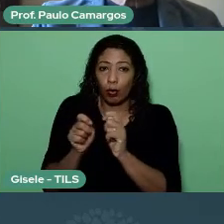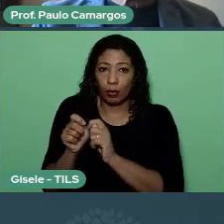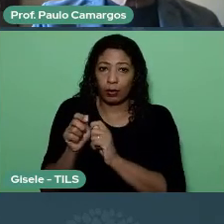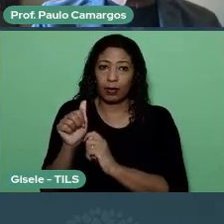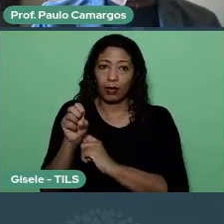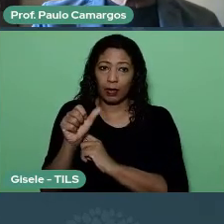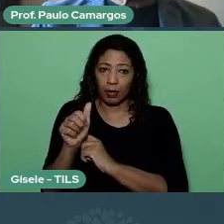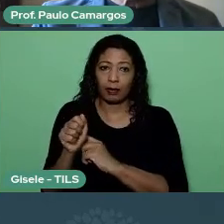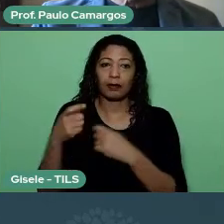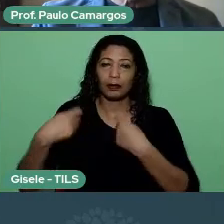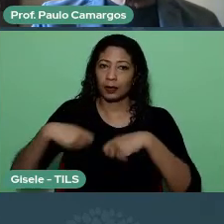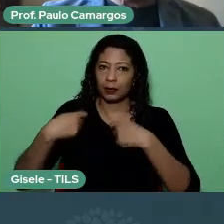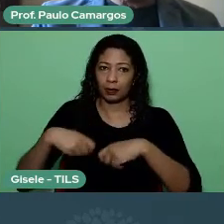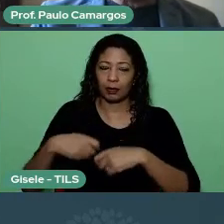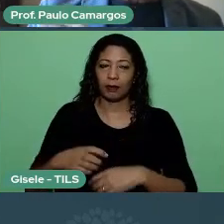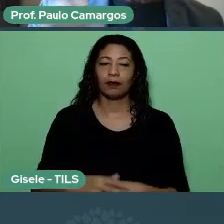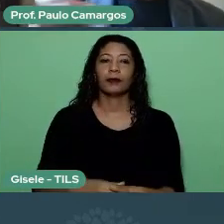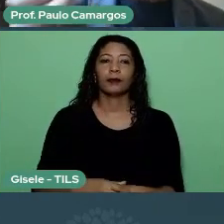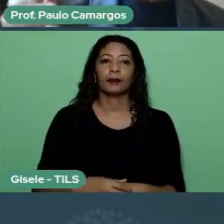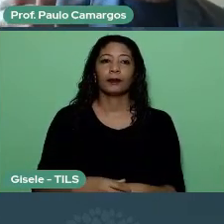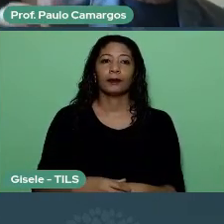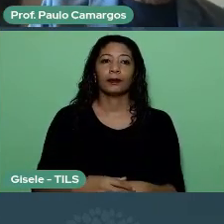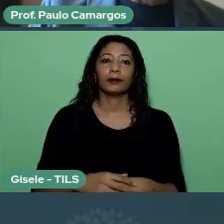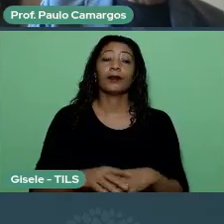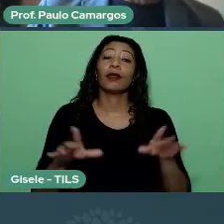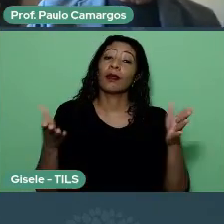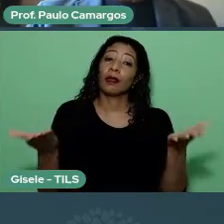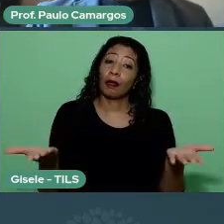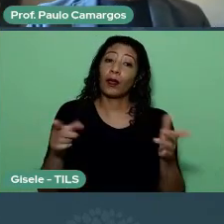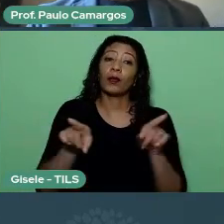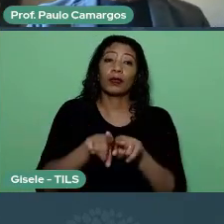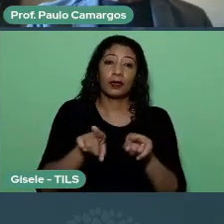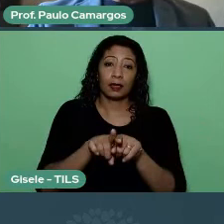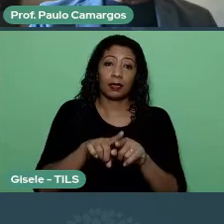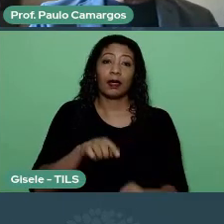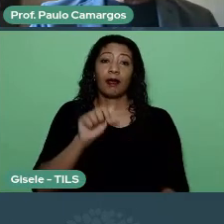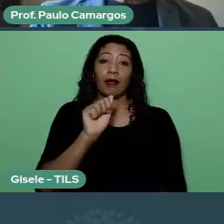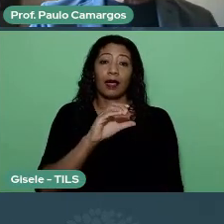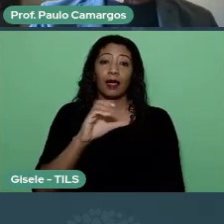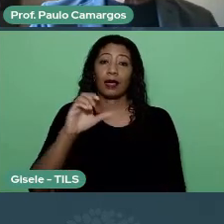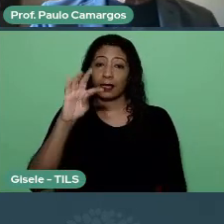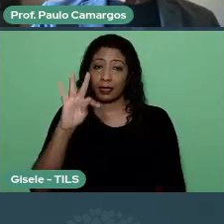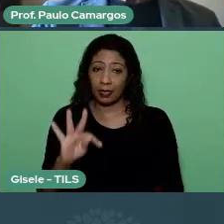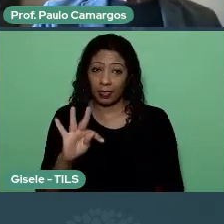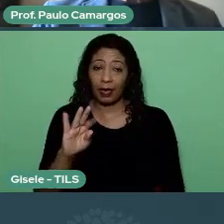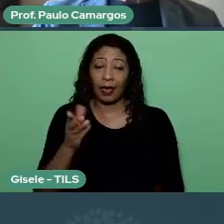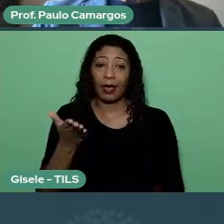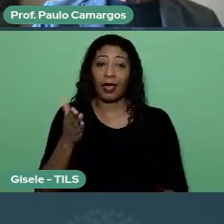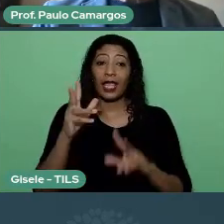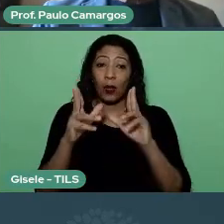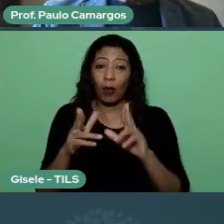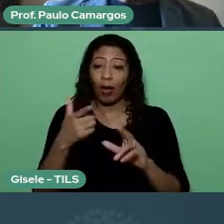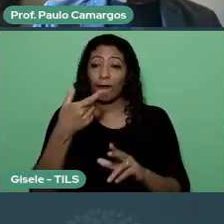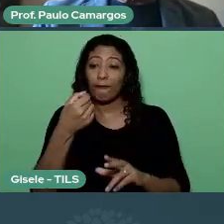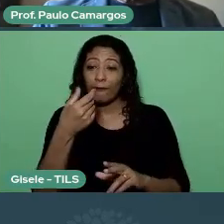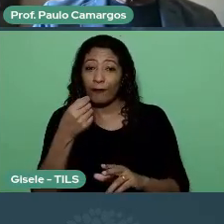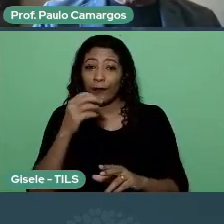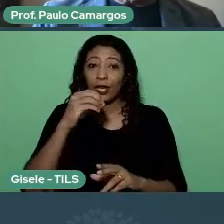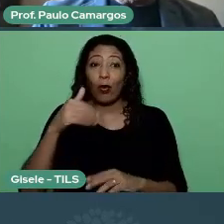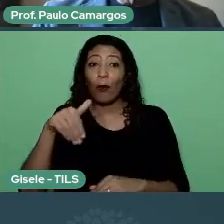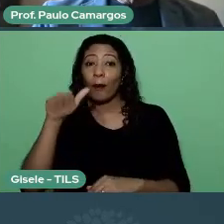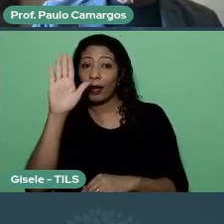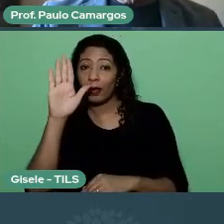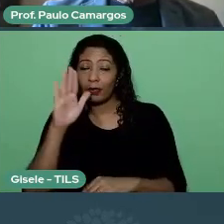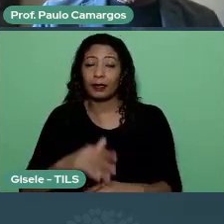que eles tinham que ter, então, portanto, um ACT igual ou superior a 20. Vocês